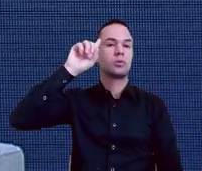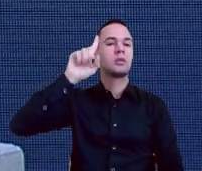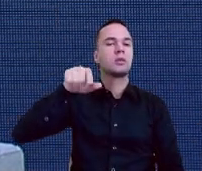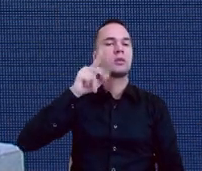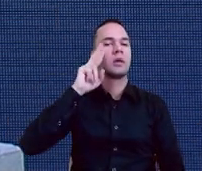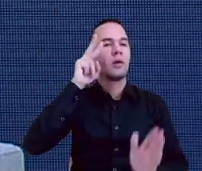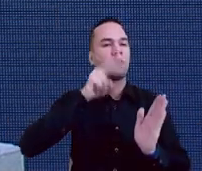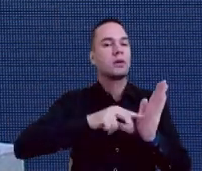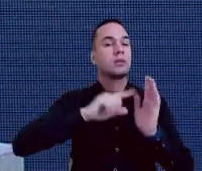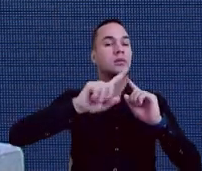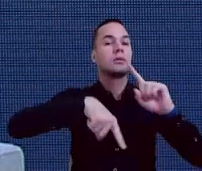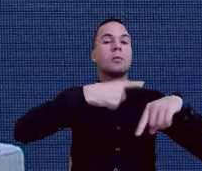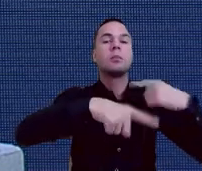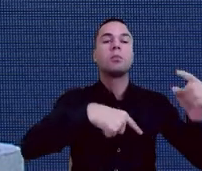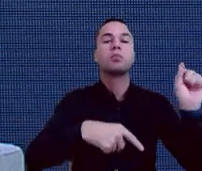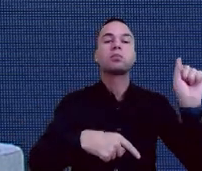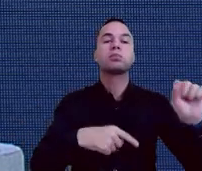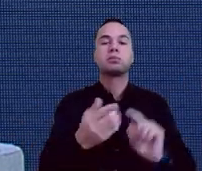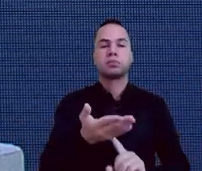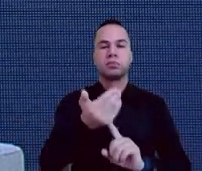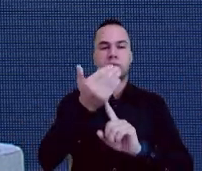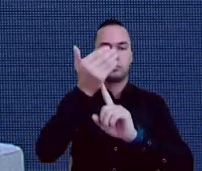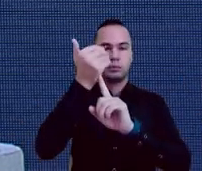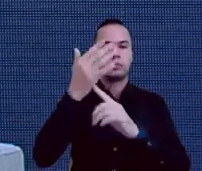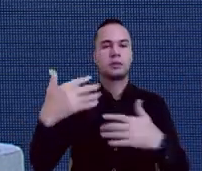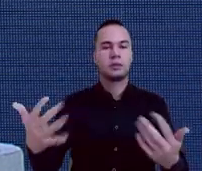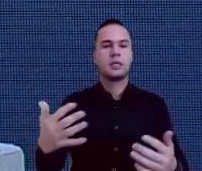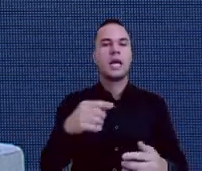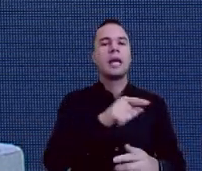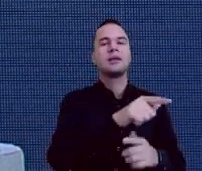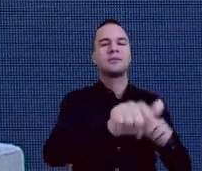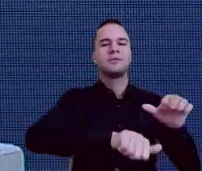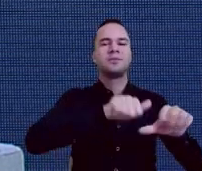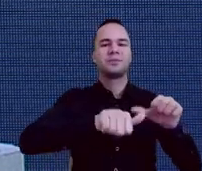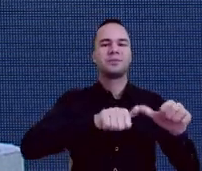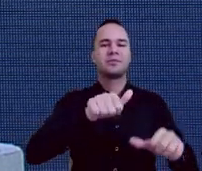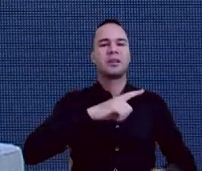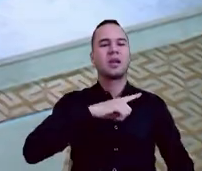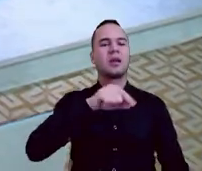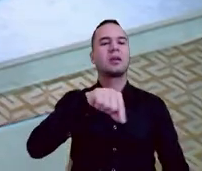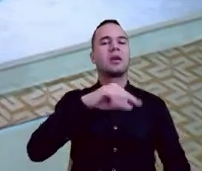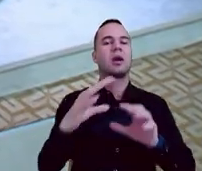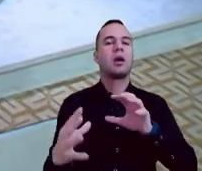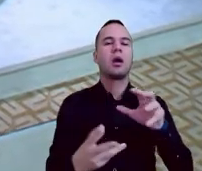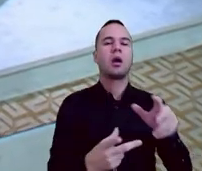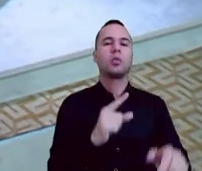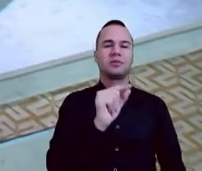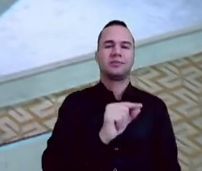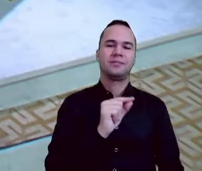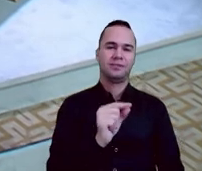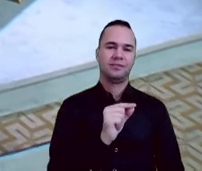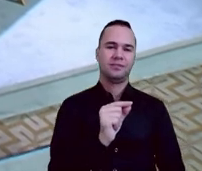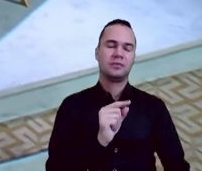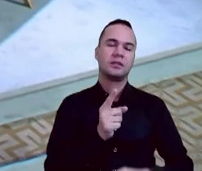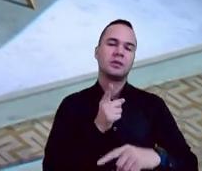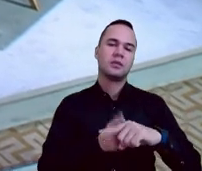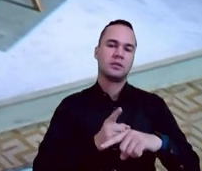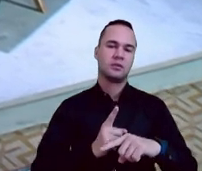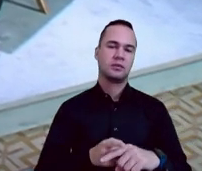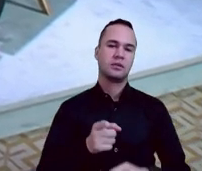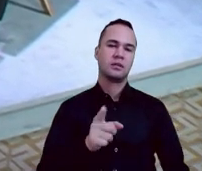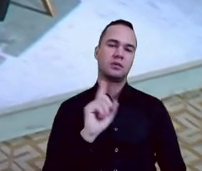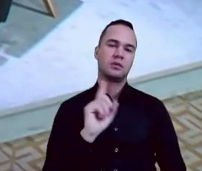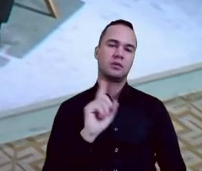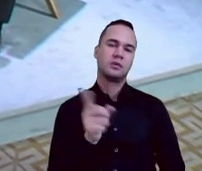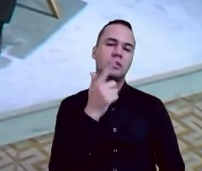que é a próxima tendência de tecnologia Quais são as grandes mudanças que estão acontecendo no mundo porque aí onde a gente vai conseguir ter